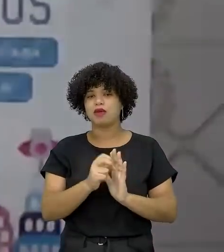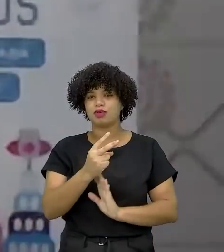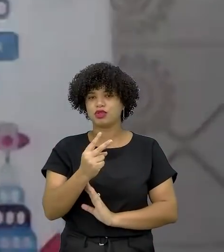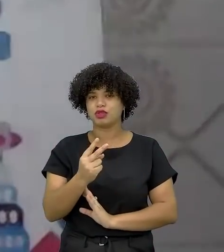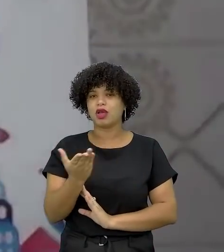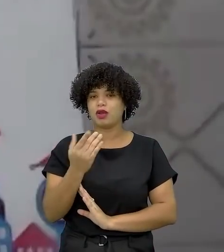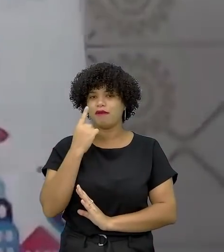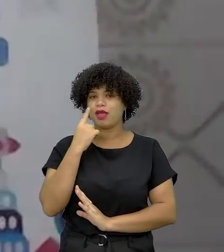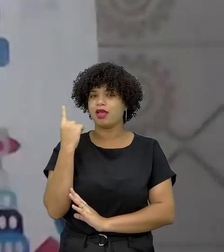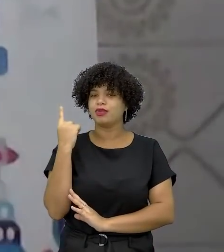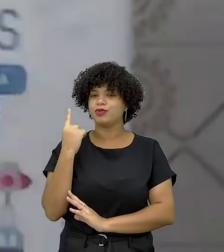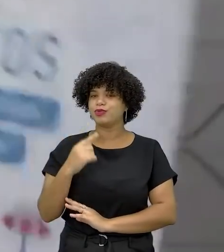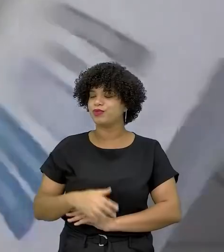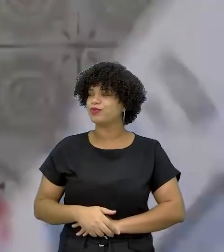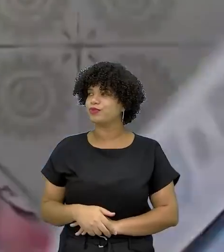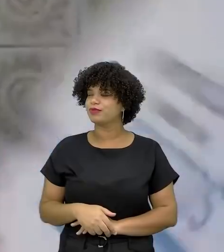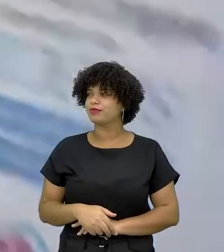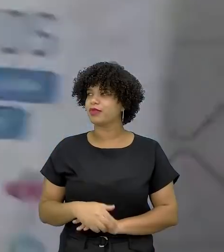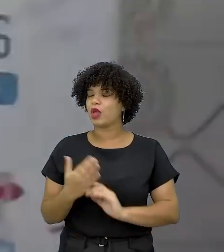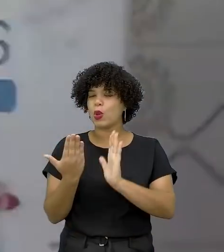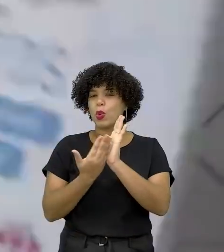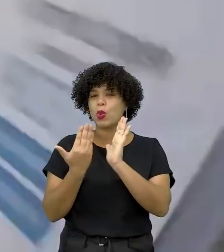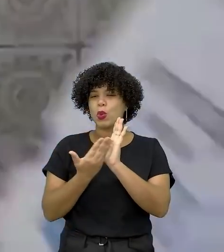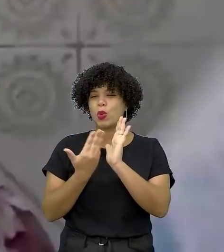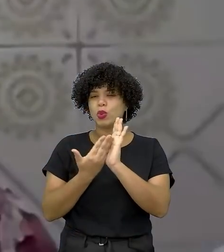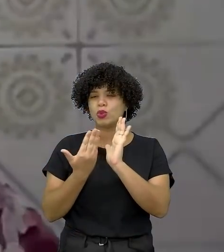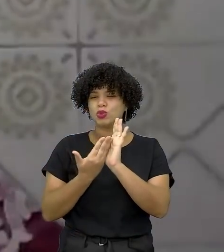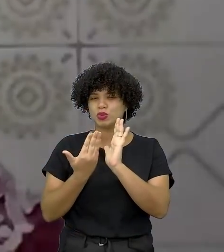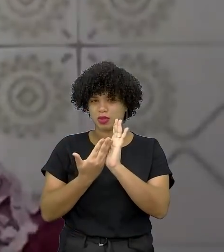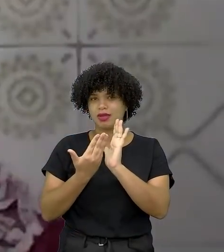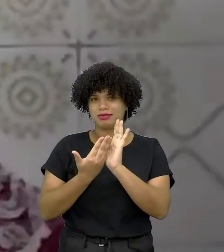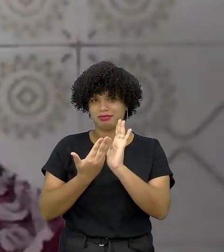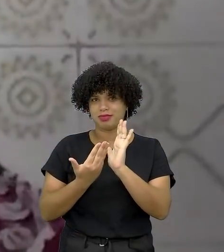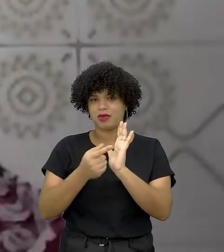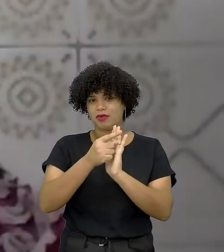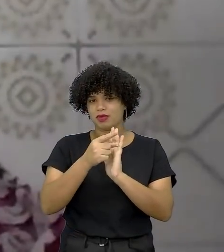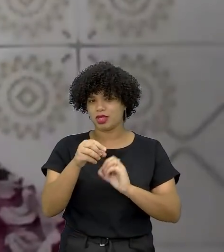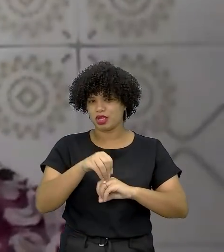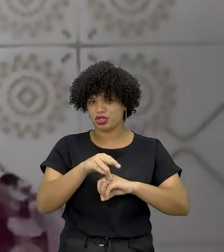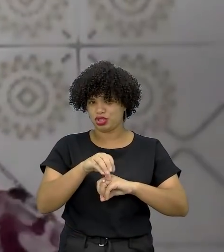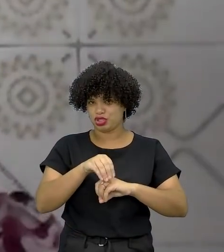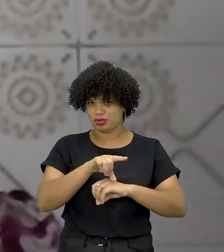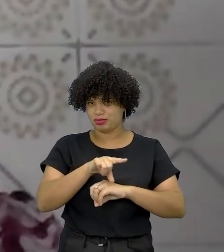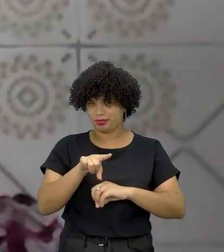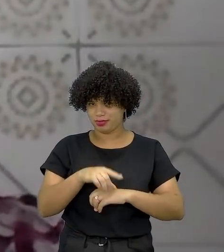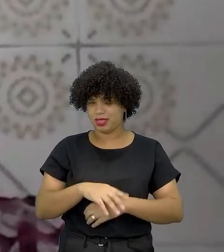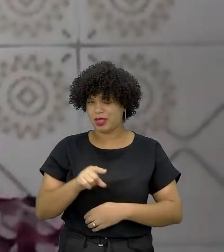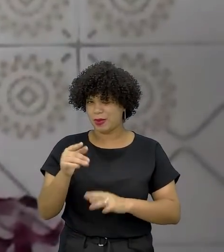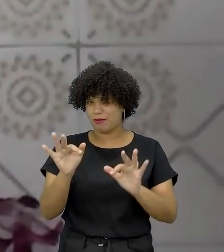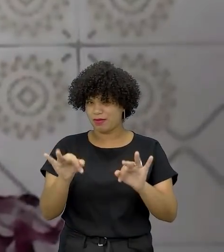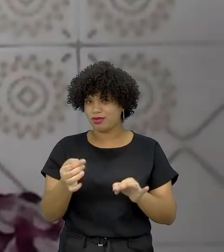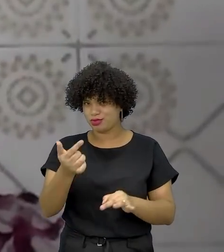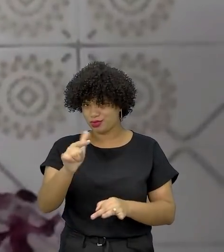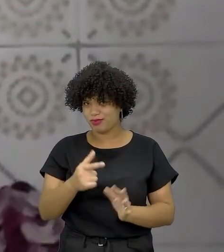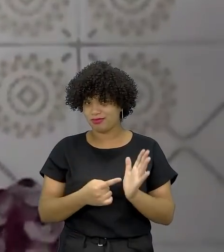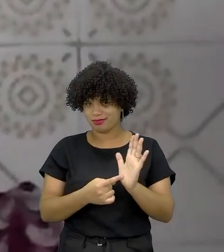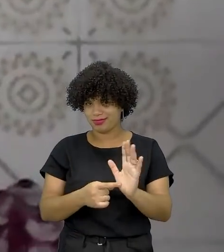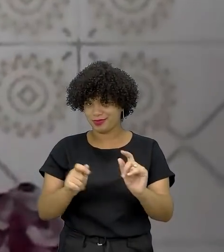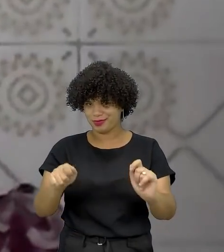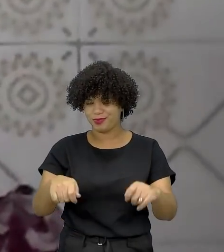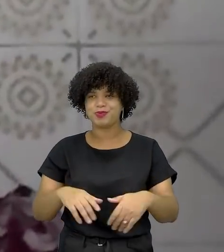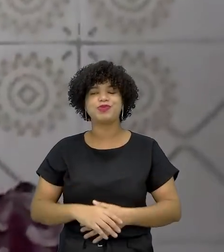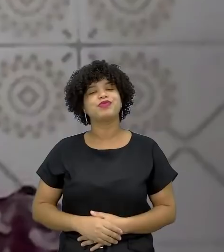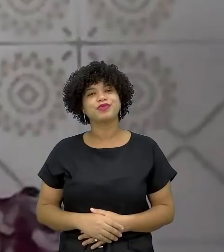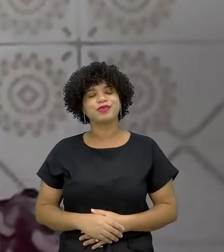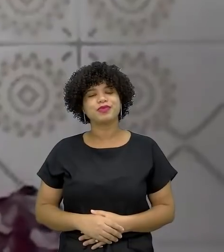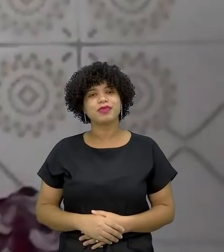agora, depois eu mostro para vocês a capinha aqui do livro, tá bom? No final eu mostro para vocês, tá? Então, a gente